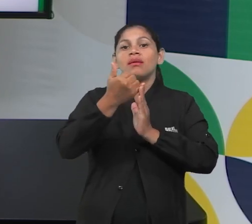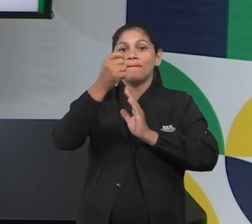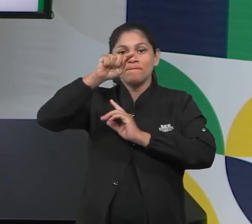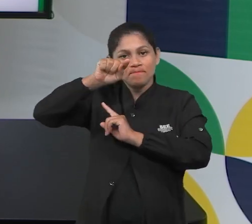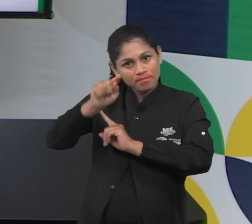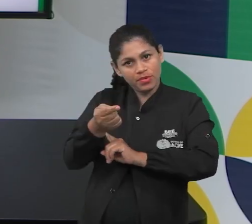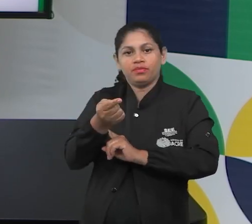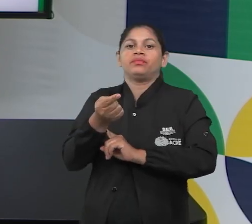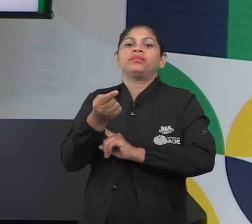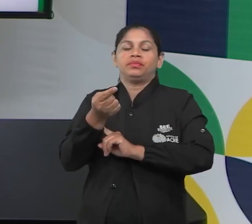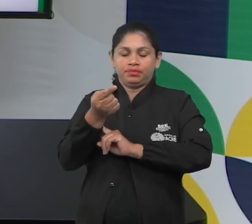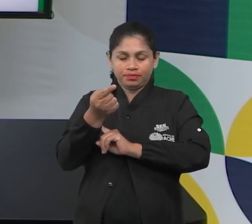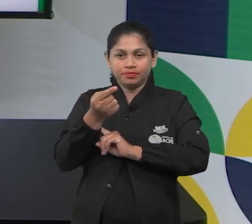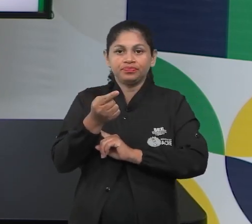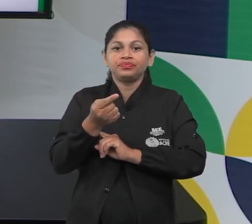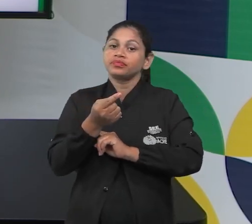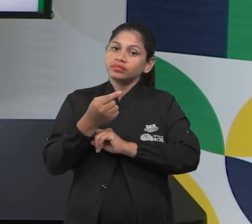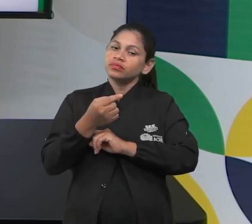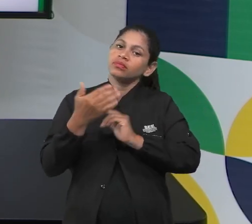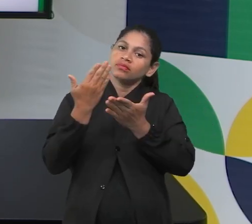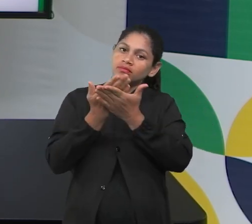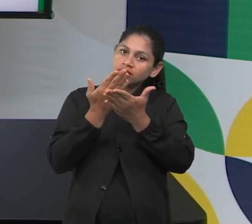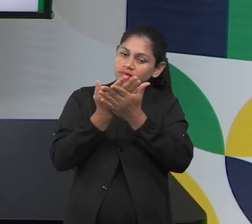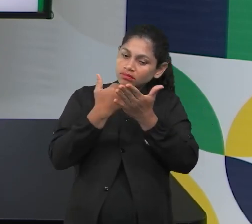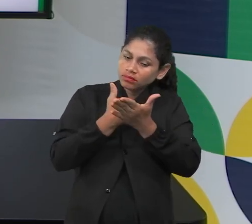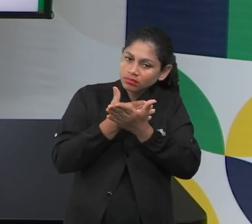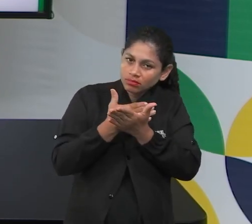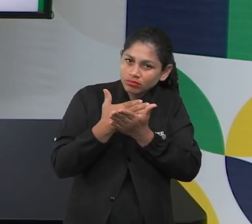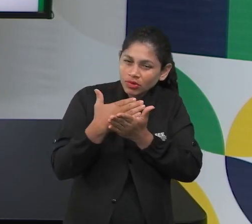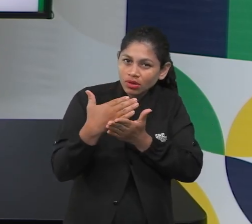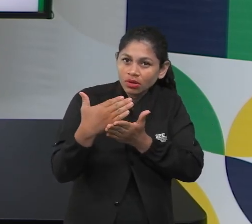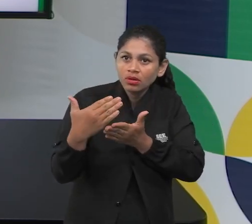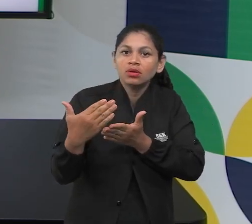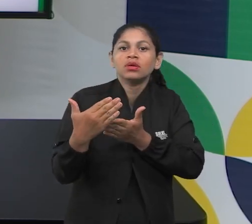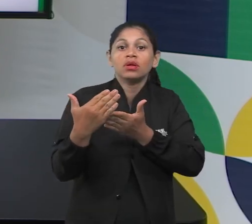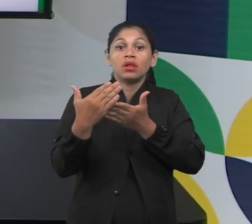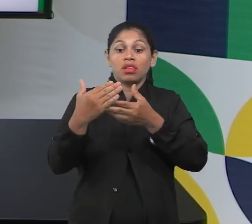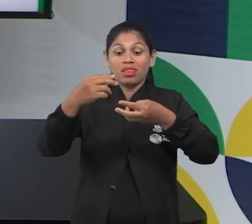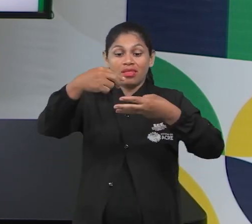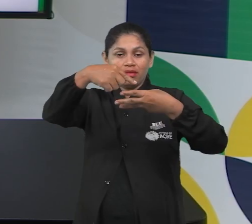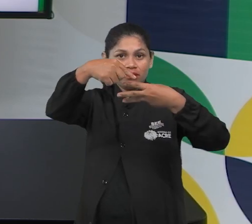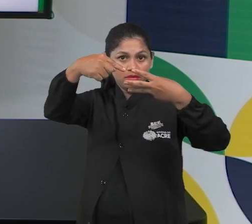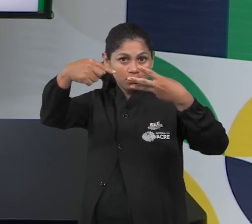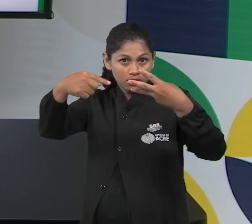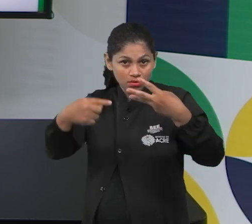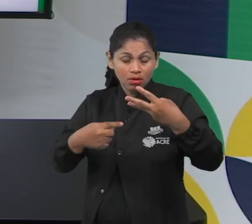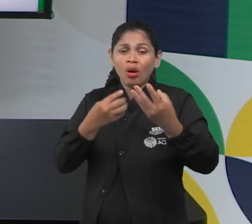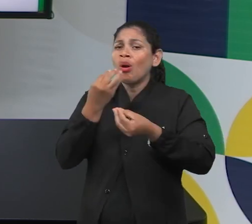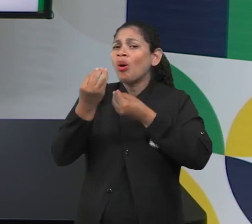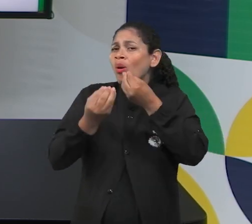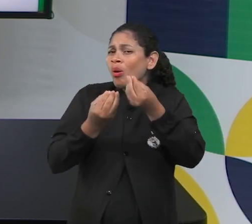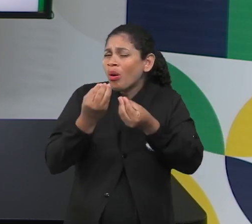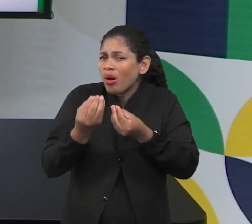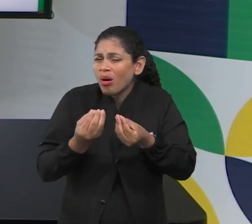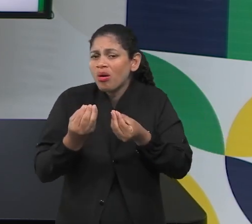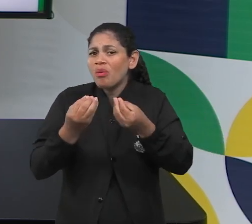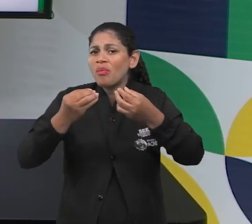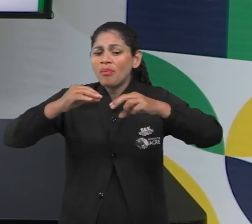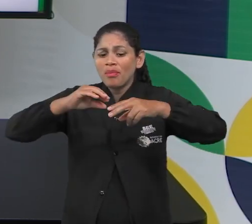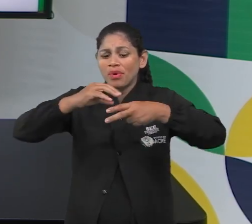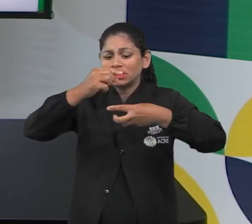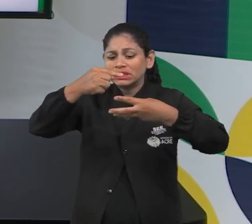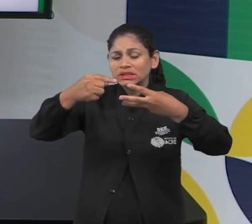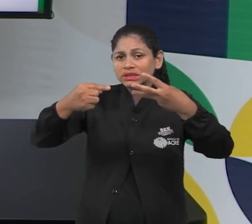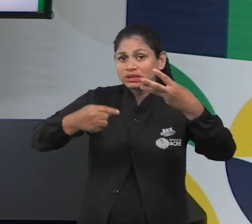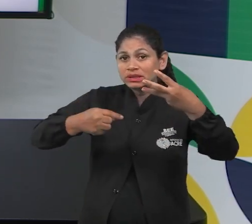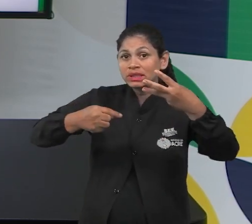1000, tá? Essa aula introdutória vai tratar sobre as 3 partes da estrutura e como essas 3 partes são divididas. Então